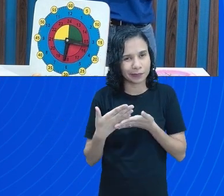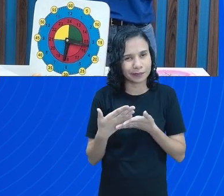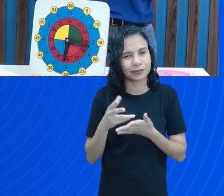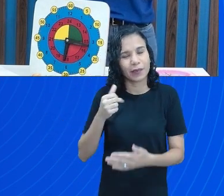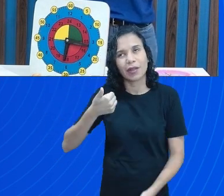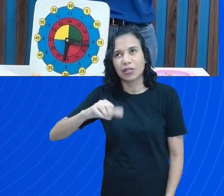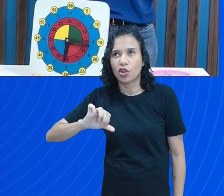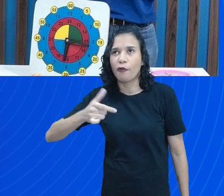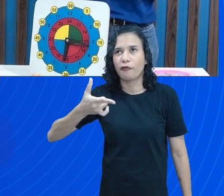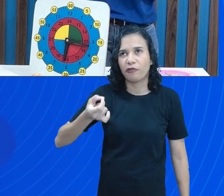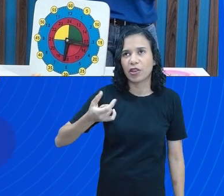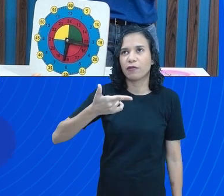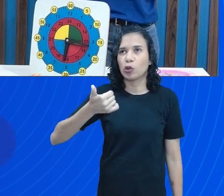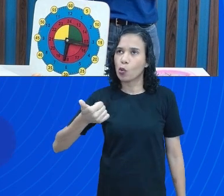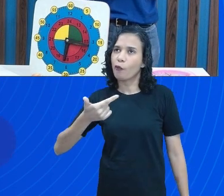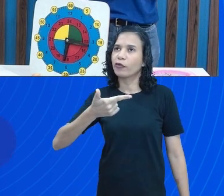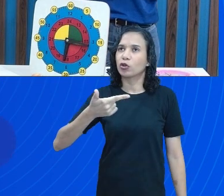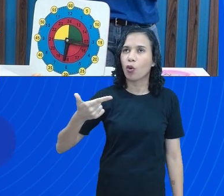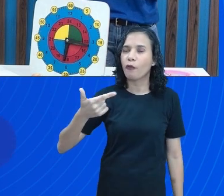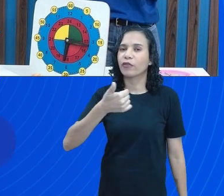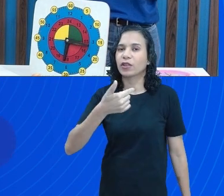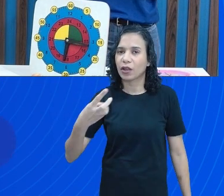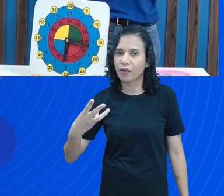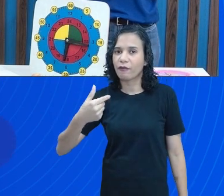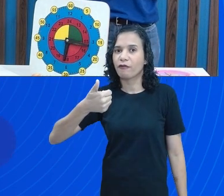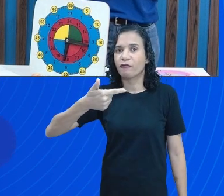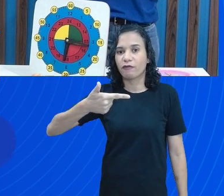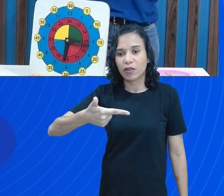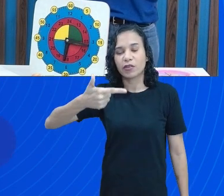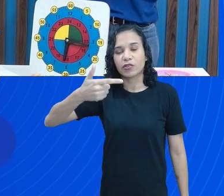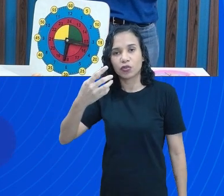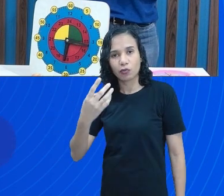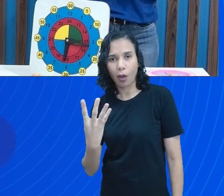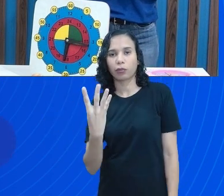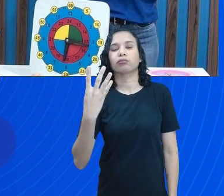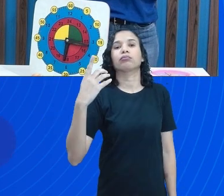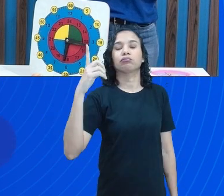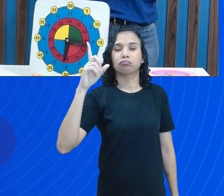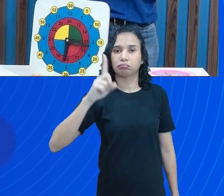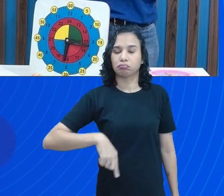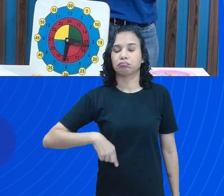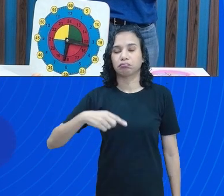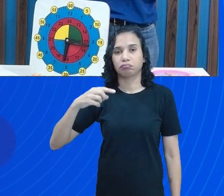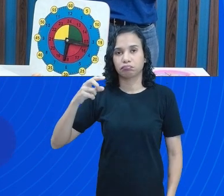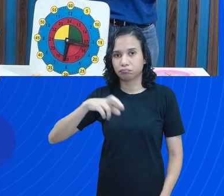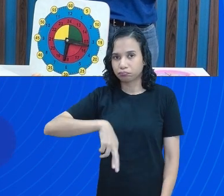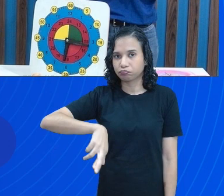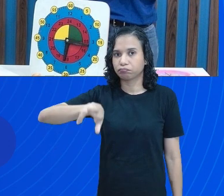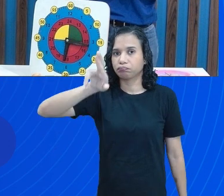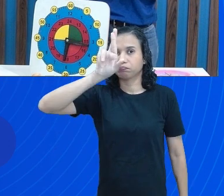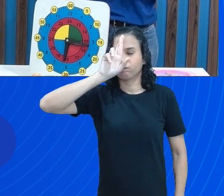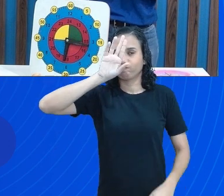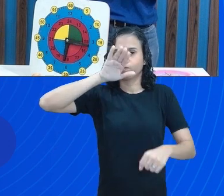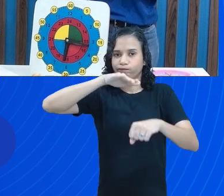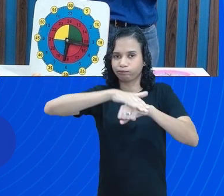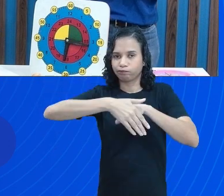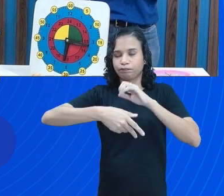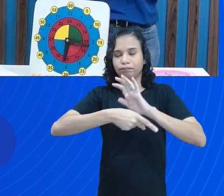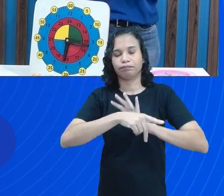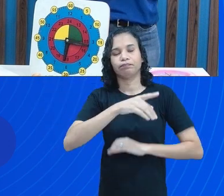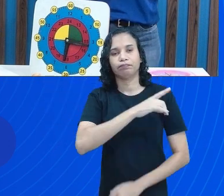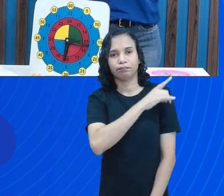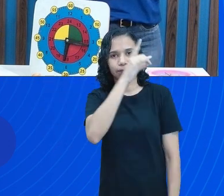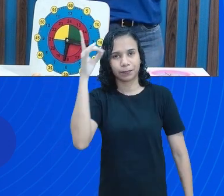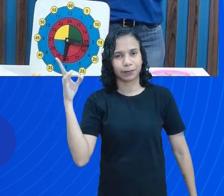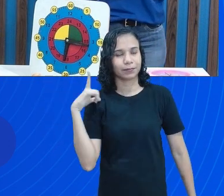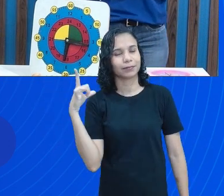continua 19, 20, 21, 22, 23, 24 horas, que é a quantidade de horas que tem um dia.